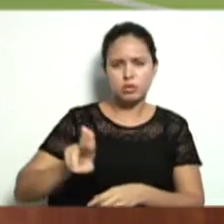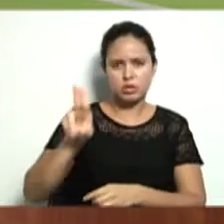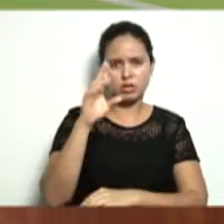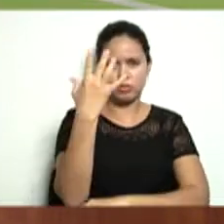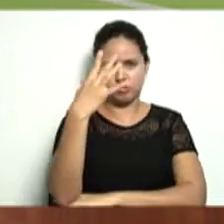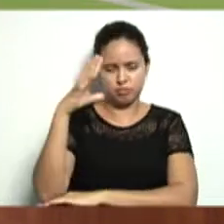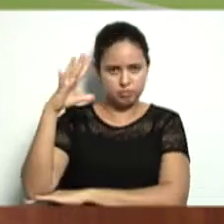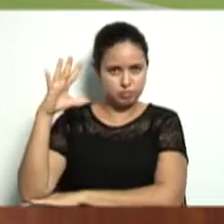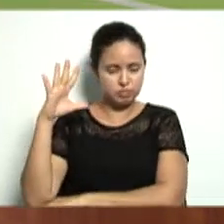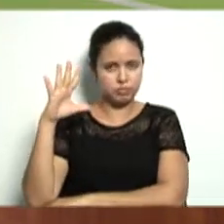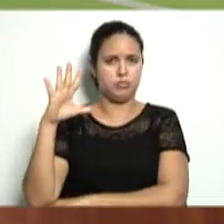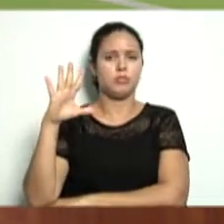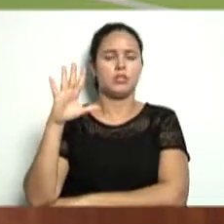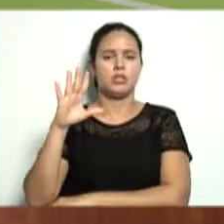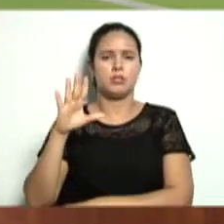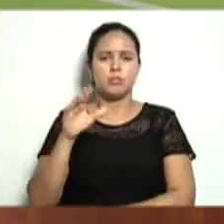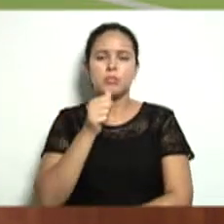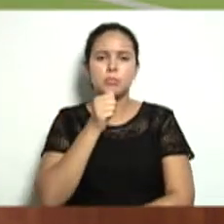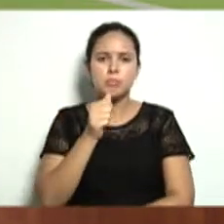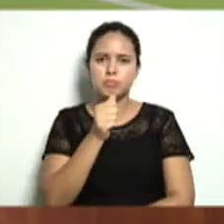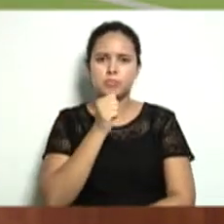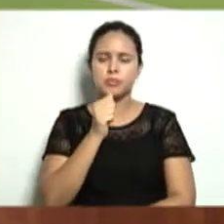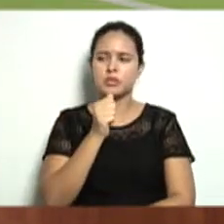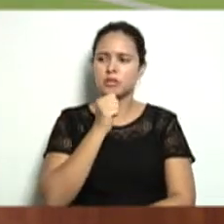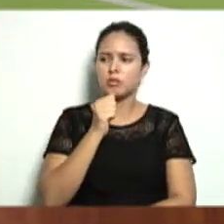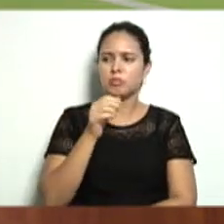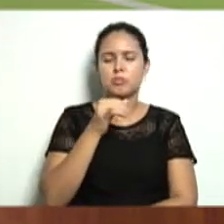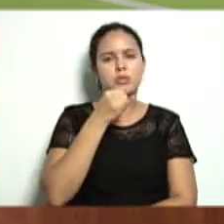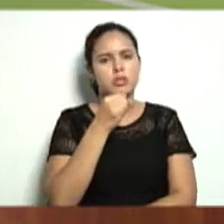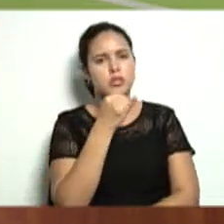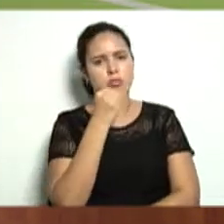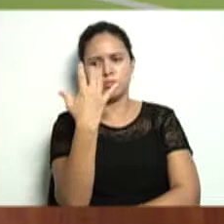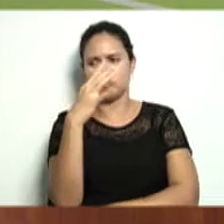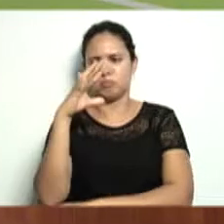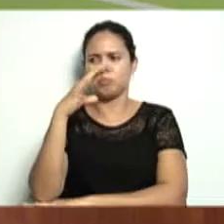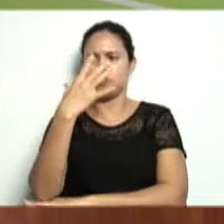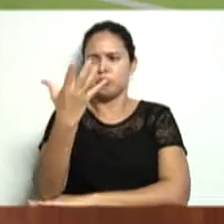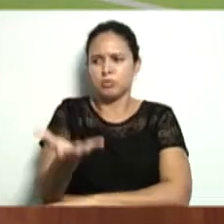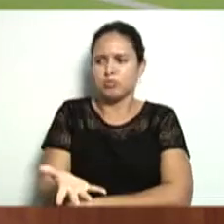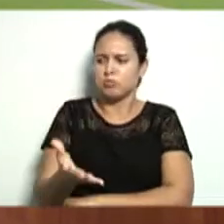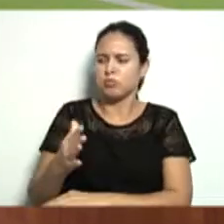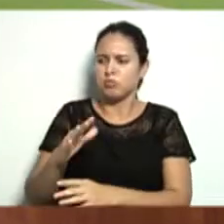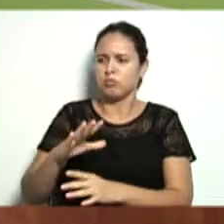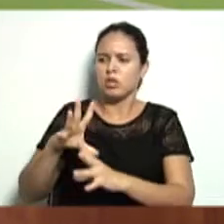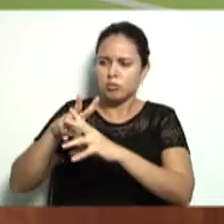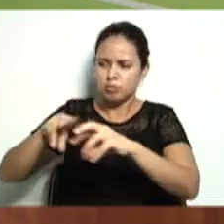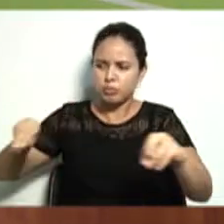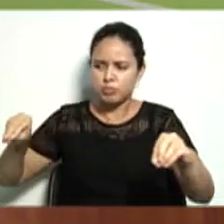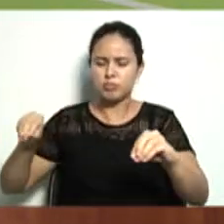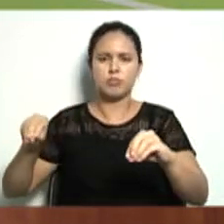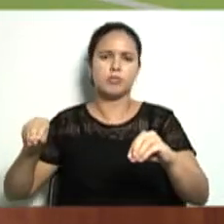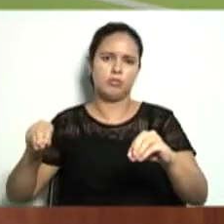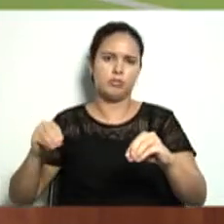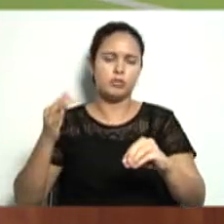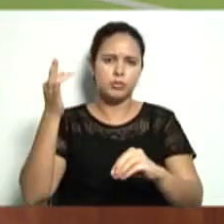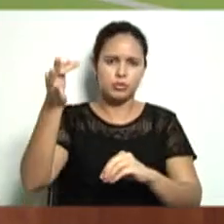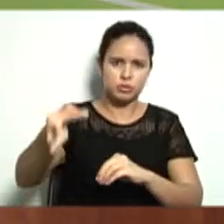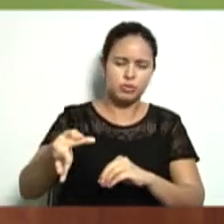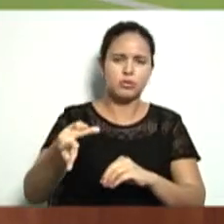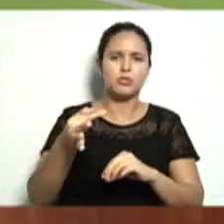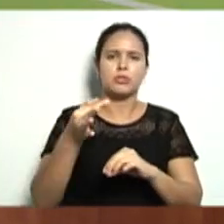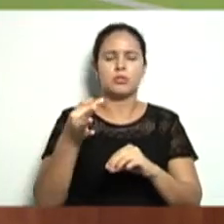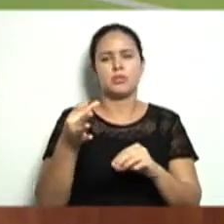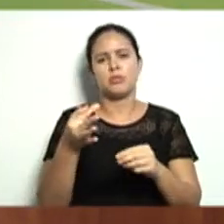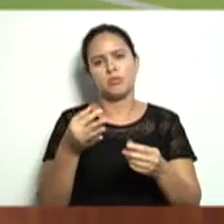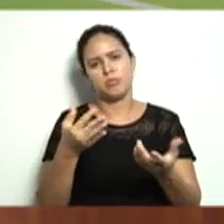ambiente sem provocar danos para sempre, né, danificar ou prejuízos que